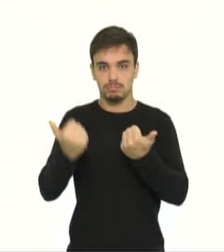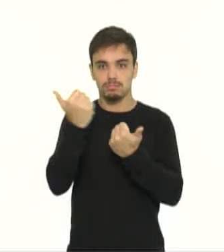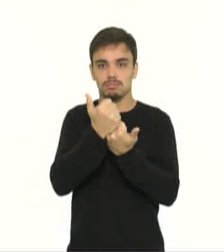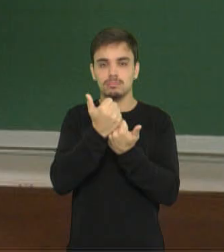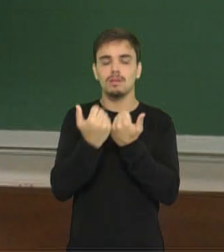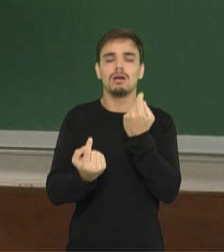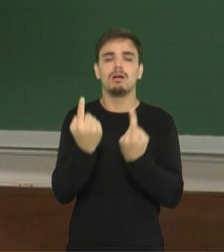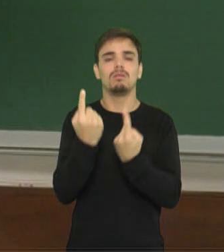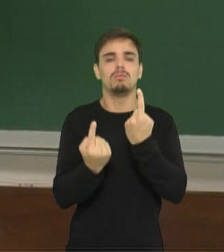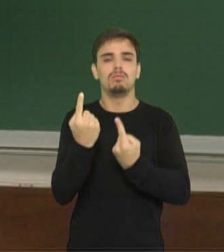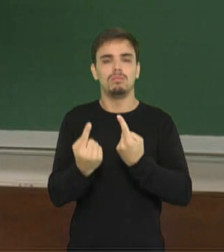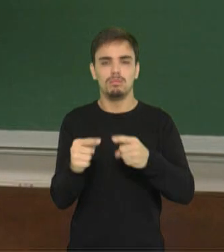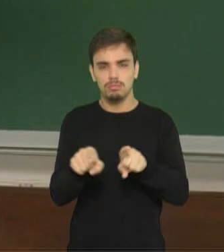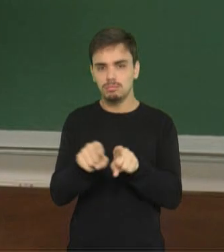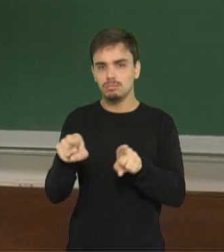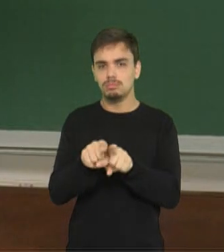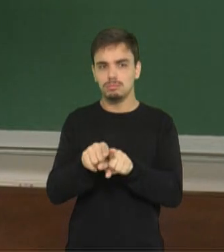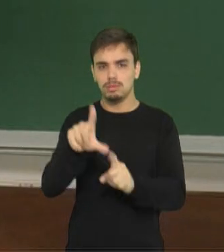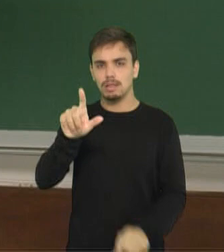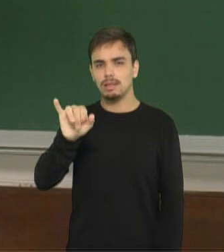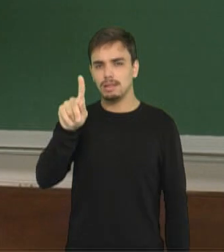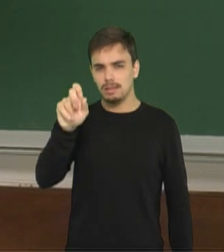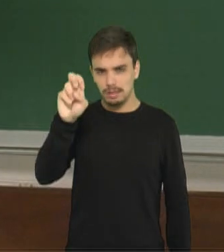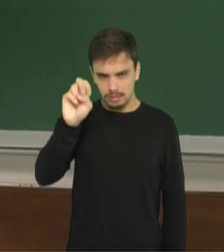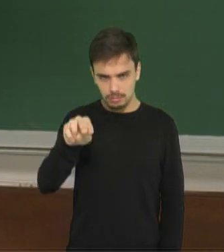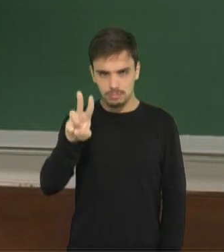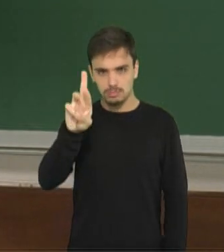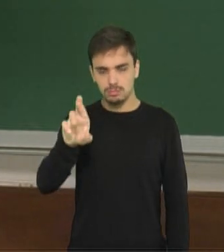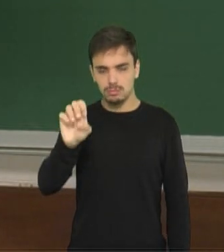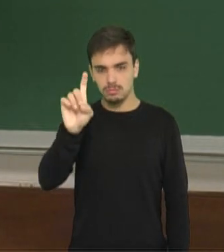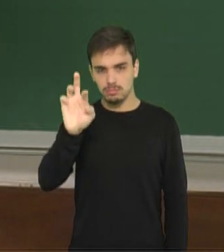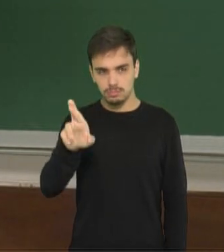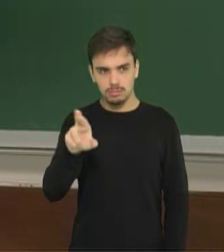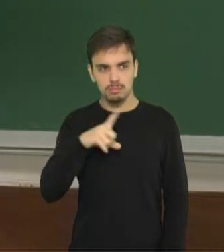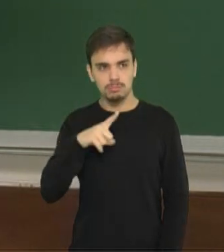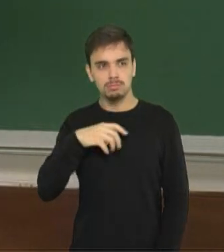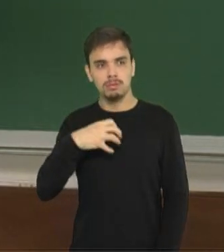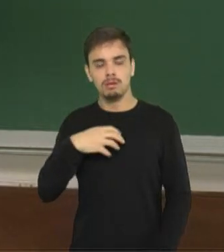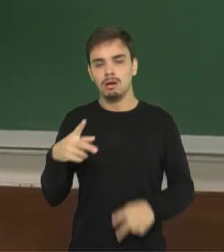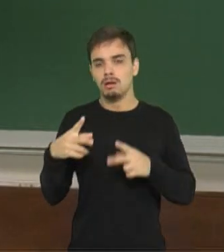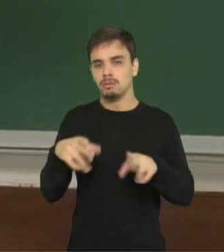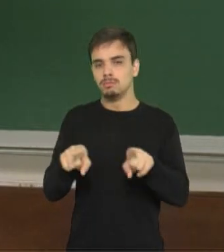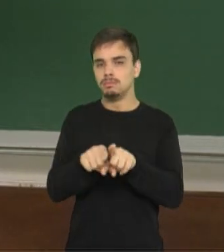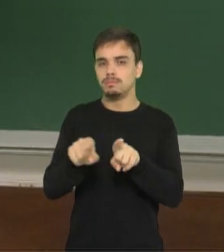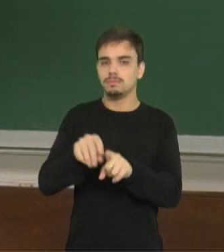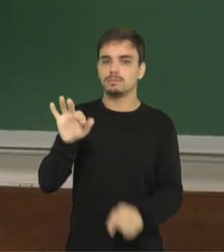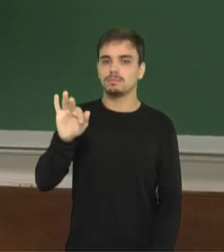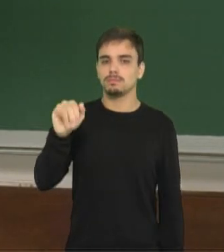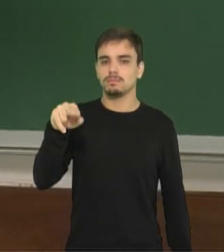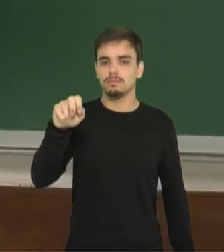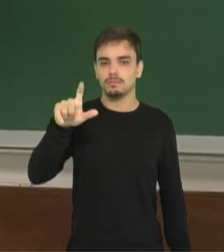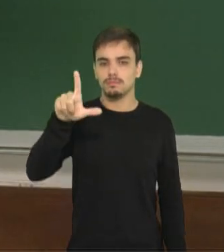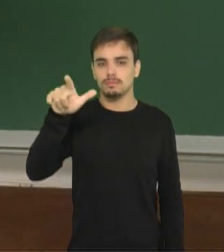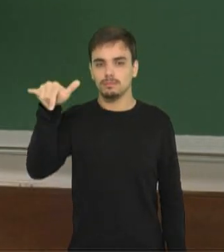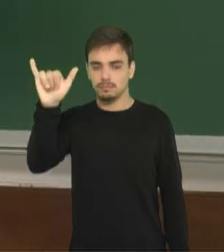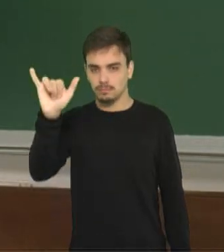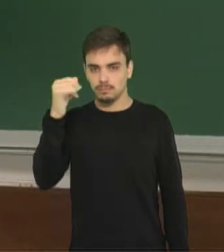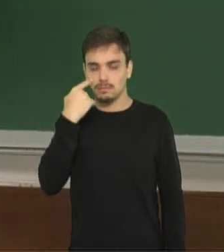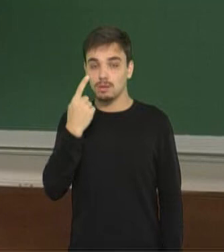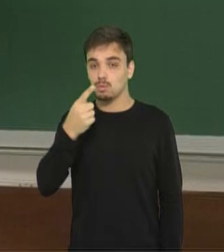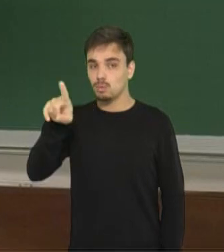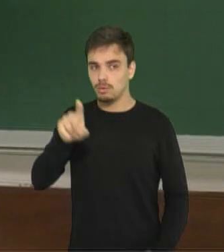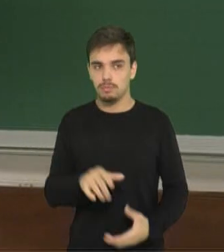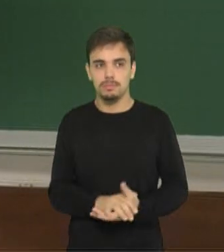por qual linking word com o mesmo sentido, né? A gente poderia usar o finally, finalmente, por último,